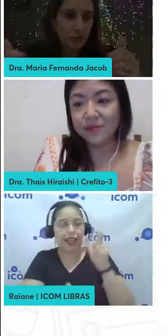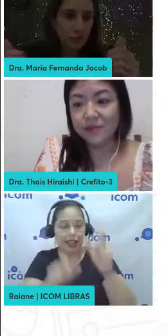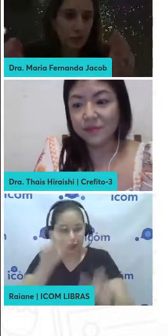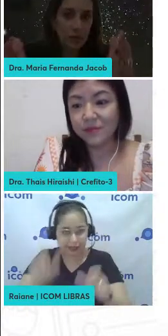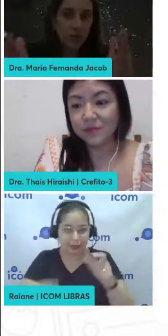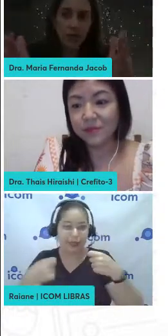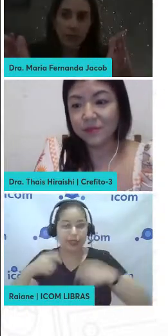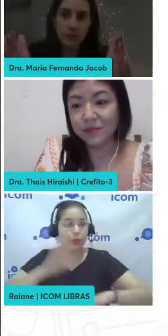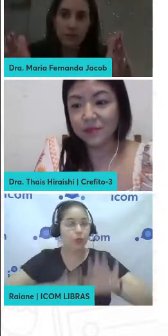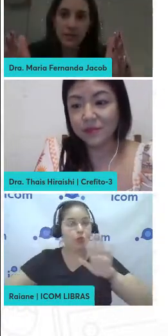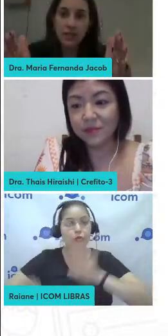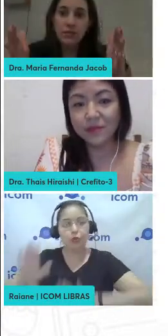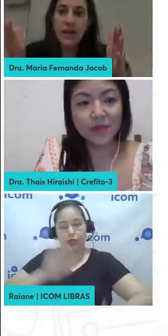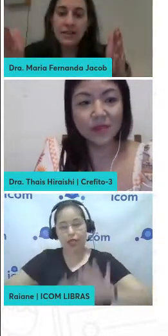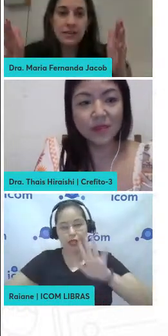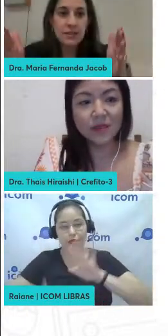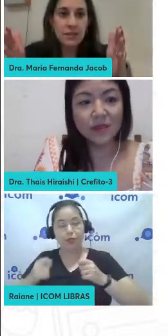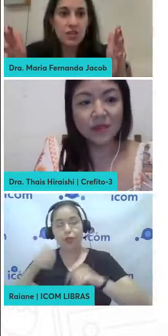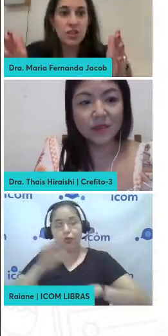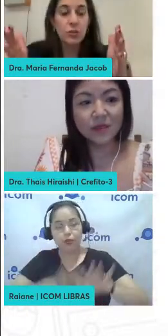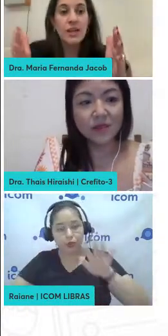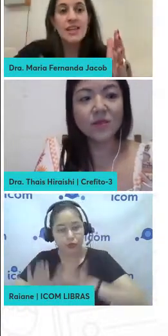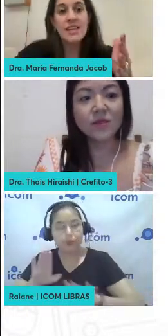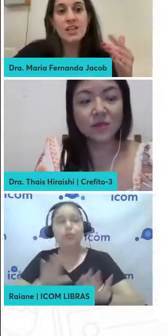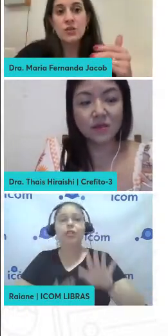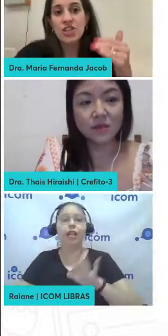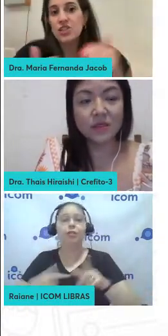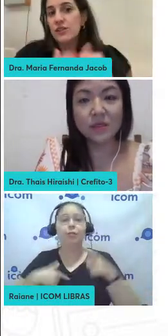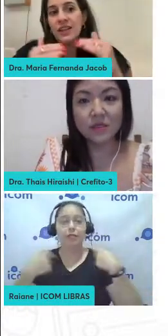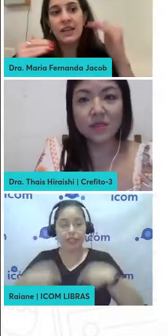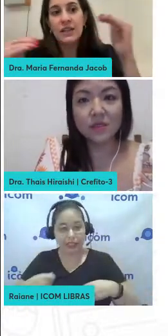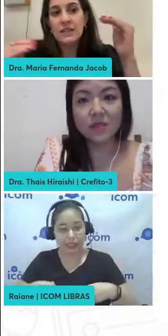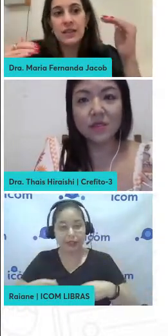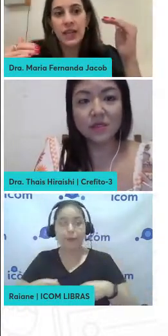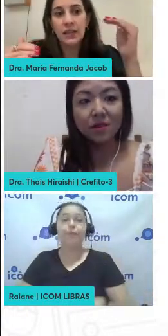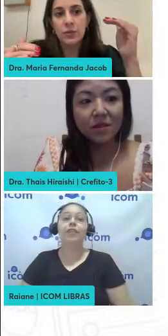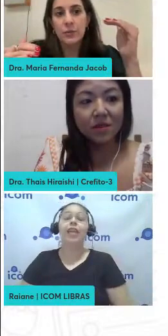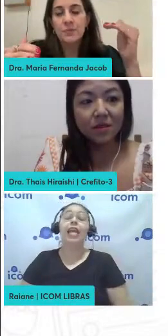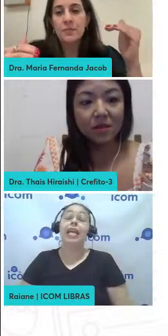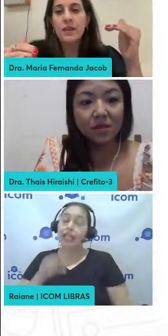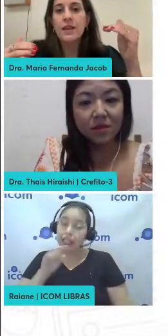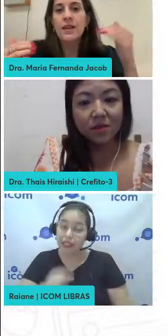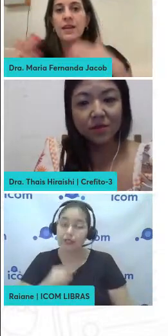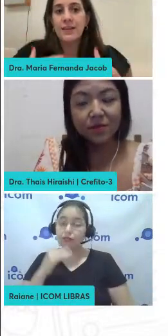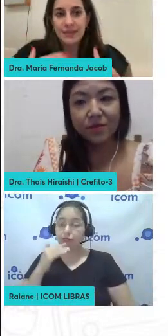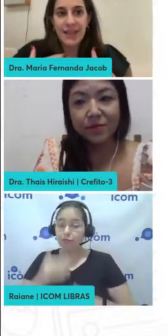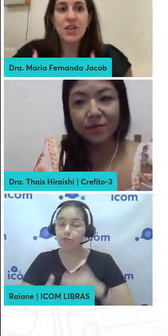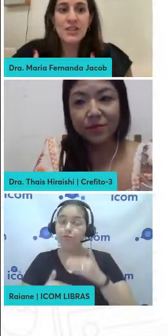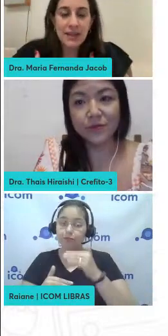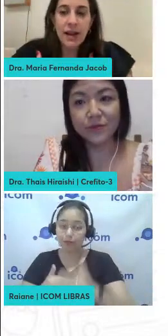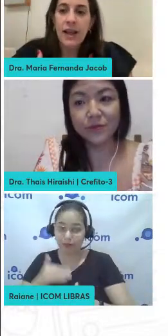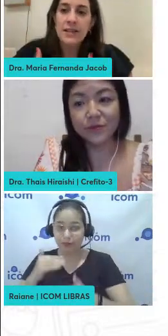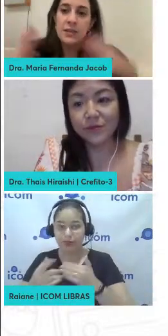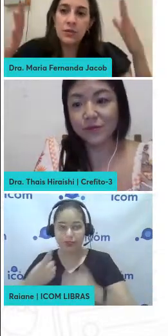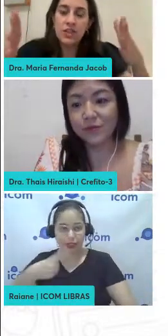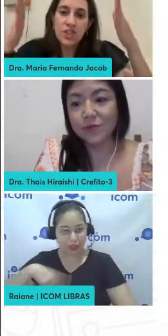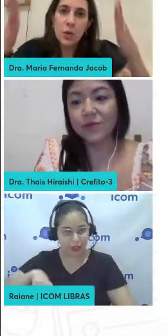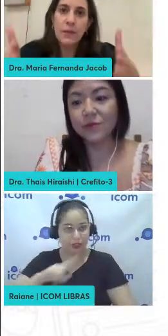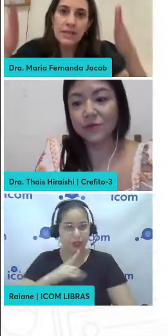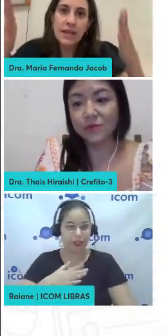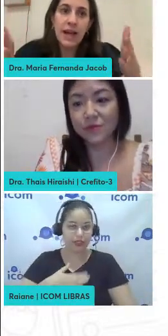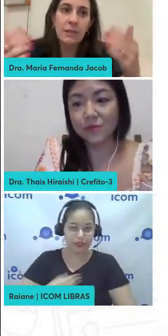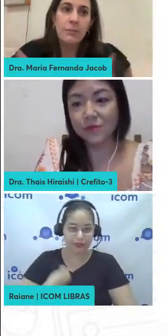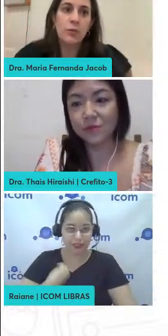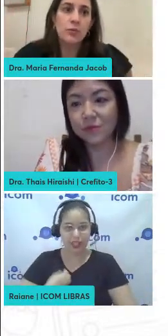cuidado em lugares nesse sentido. E isso a gente só vai crescendo na nossa classe, quando a